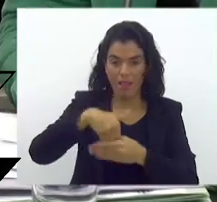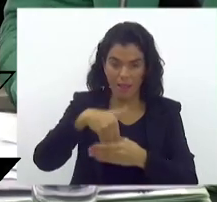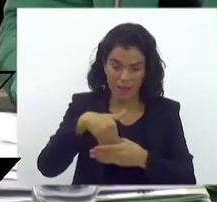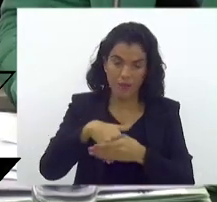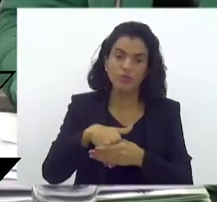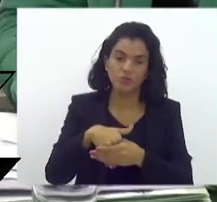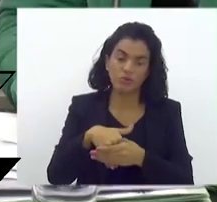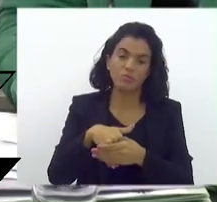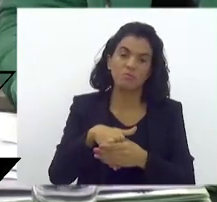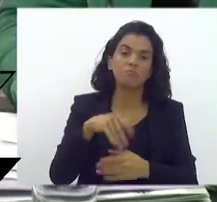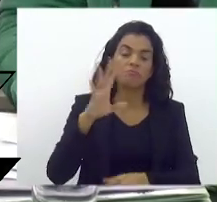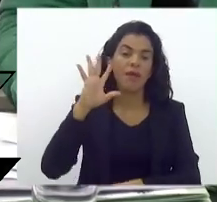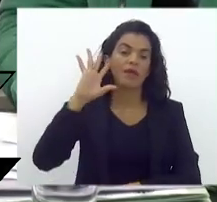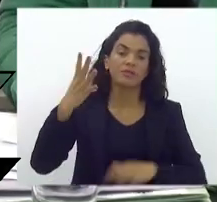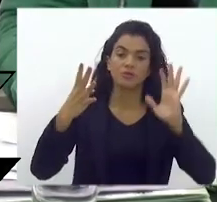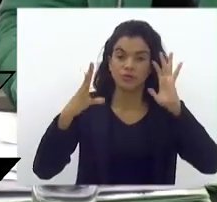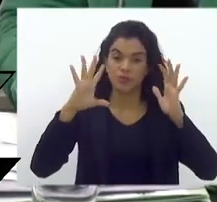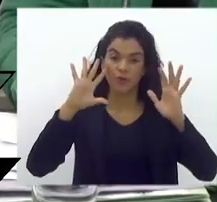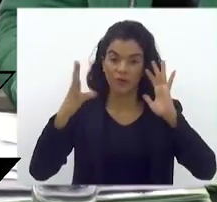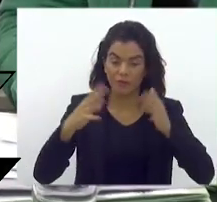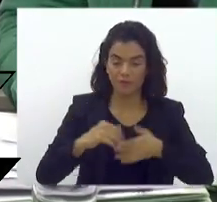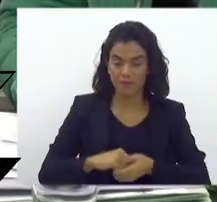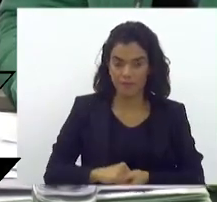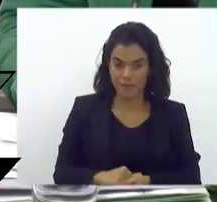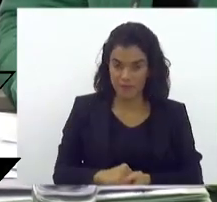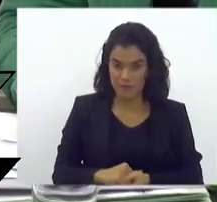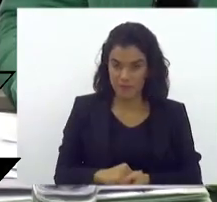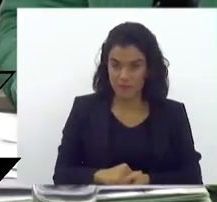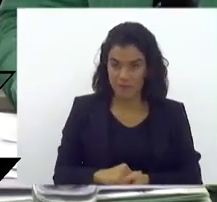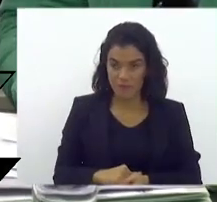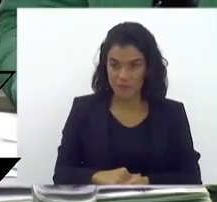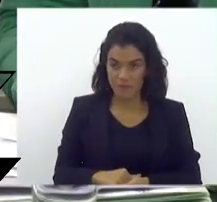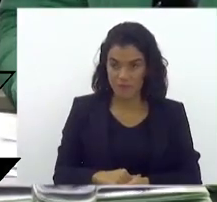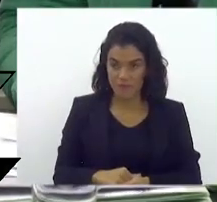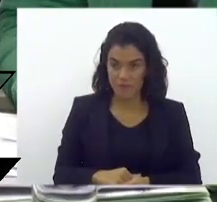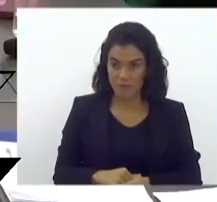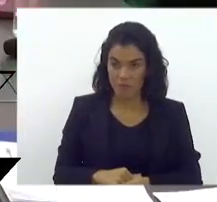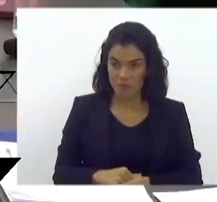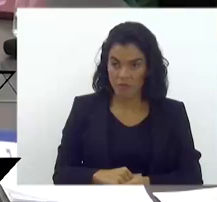estar fazendo projetos de relevância no nosso Estado.